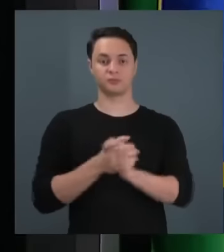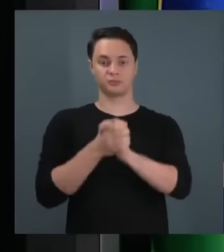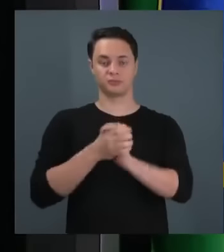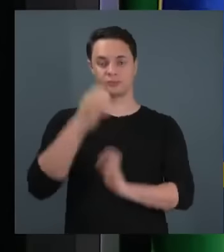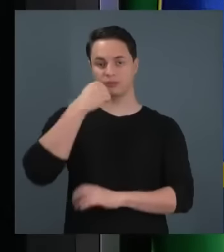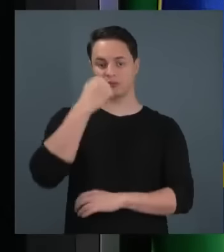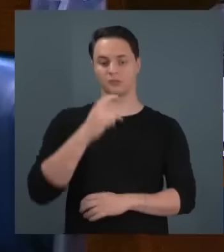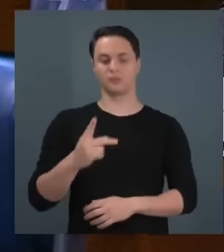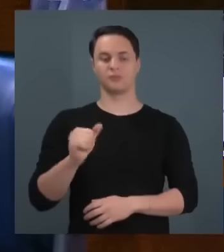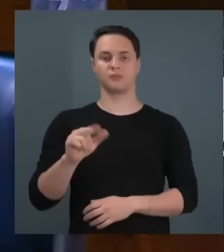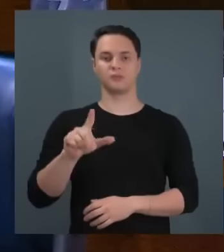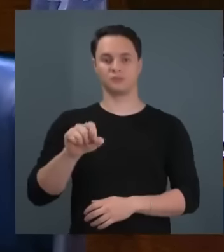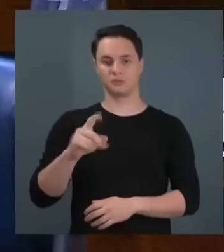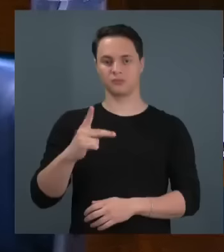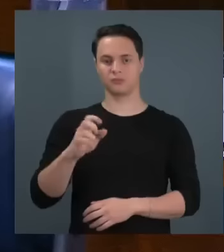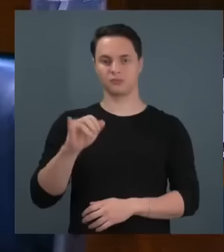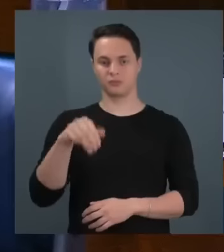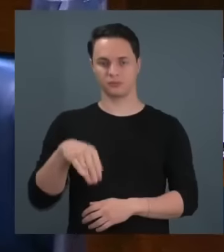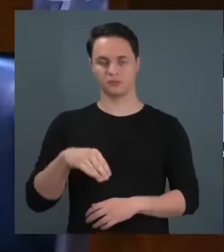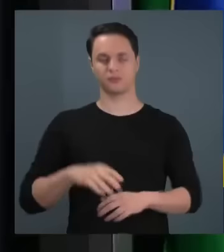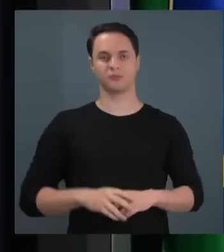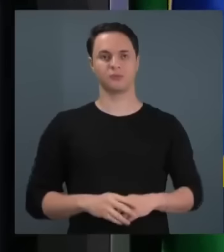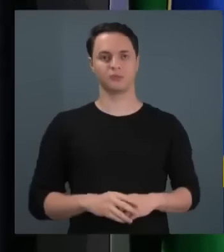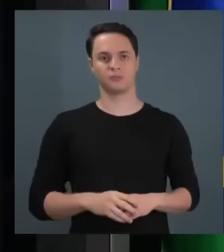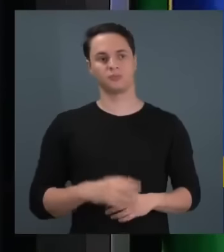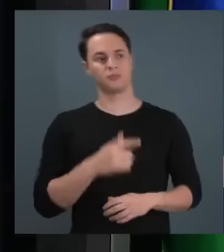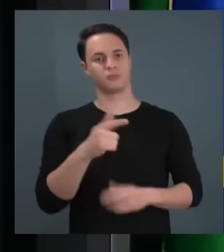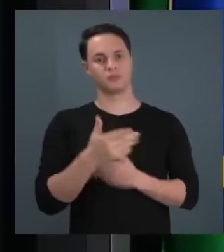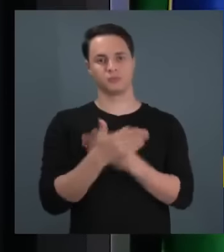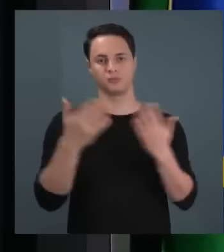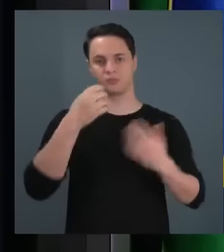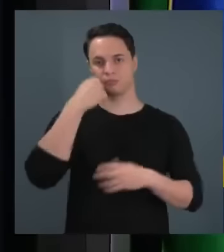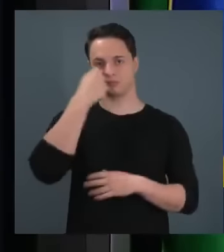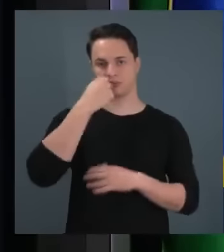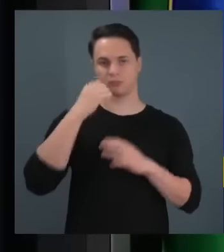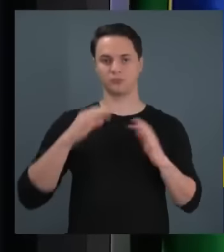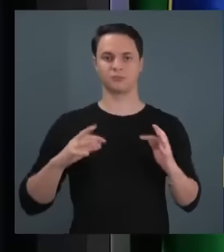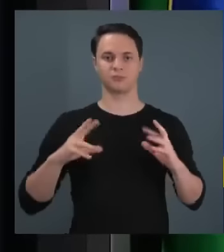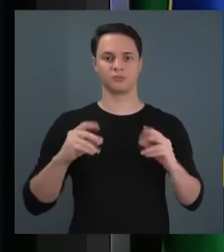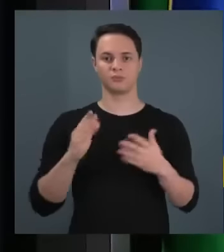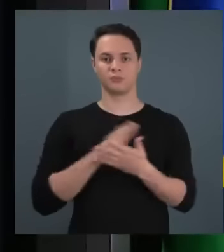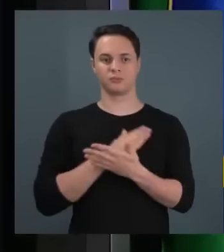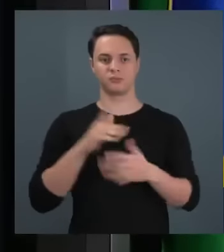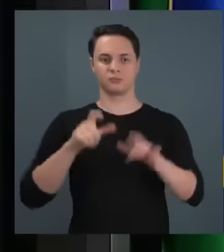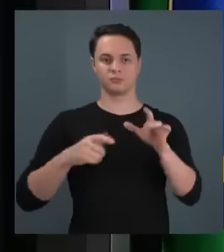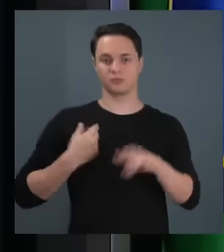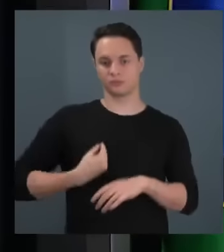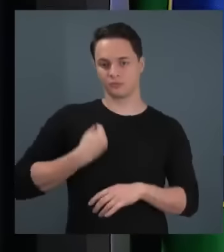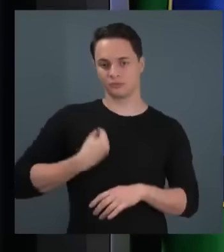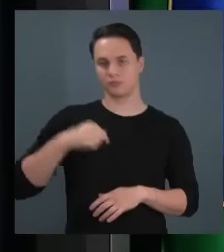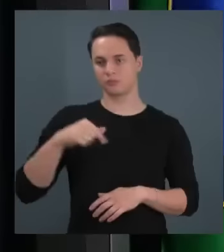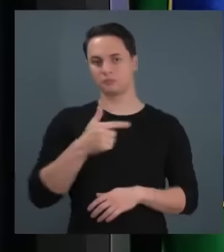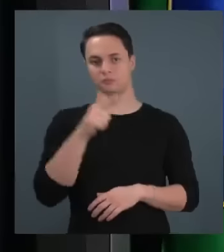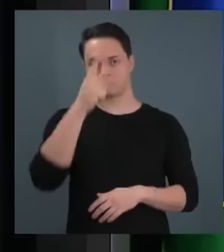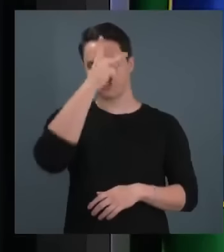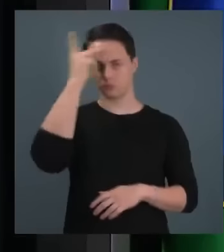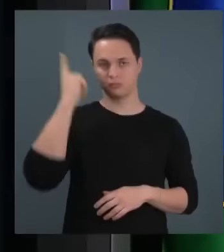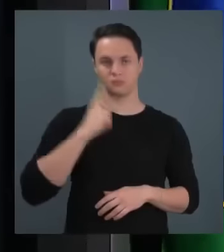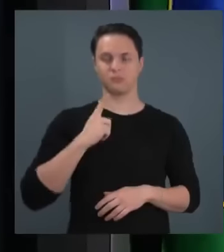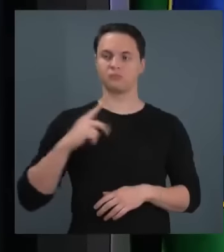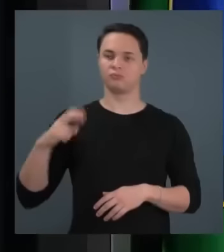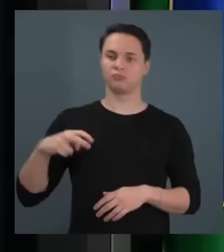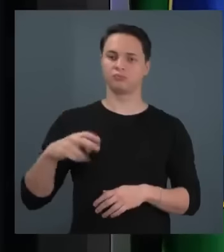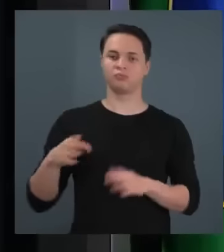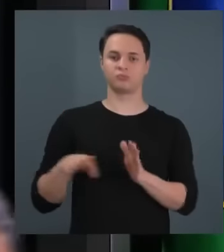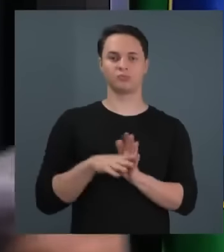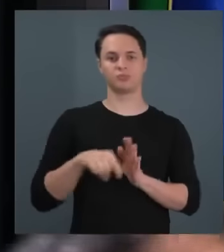Paulo Paim, do Rio Grande do Sul. Os demais senadoras, senadores, alguns presentes, outros que estão a caminho de